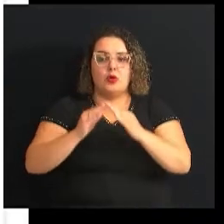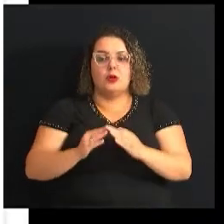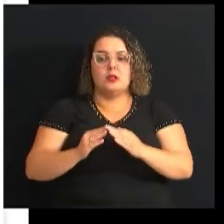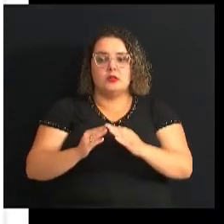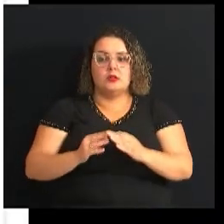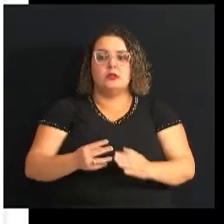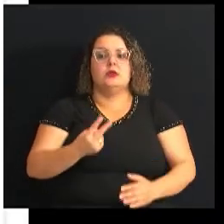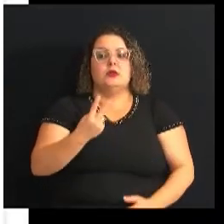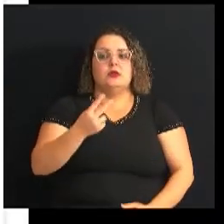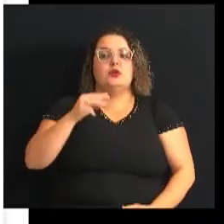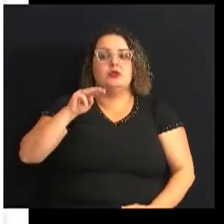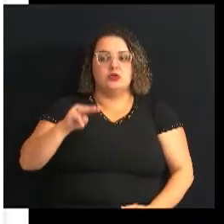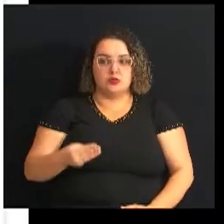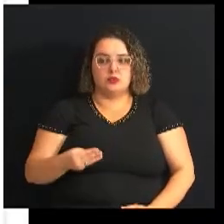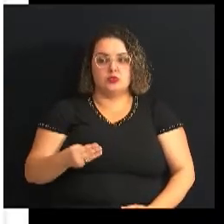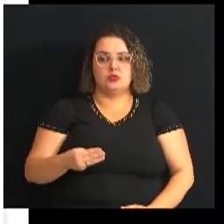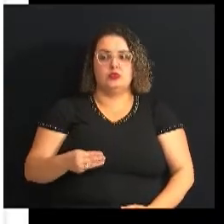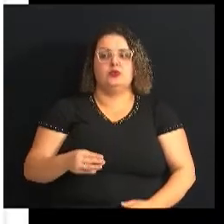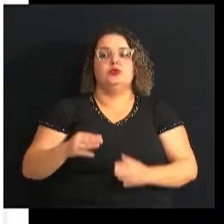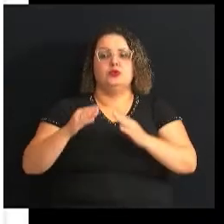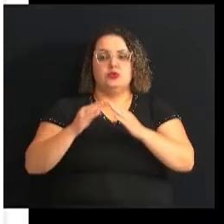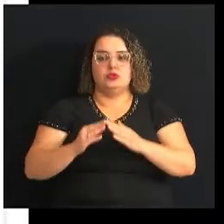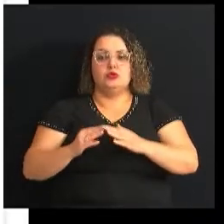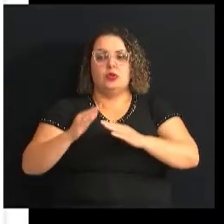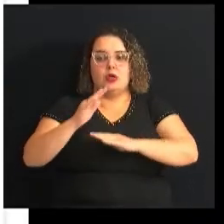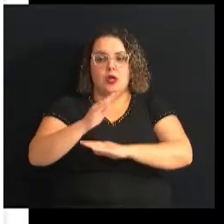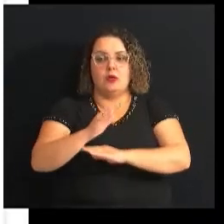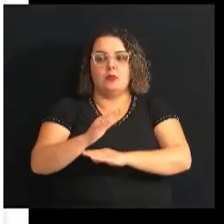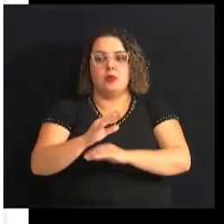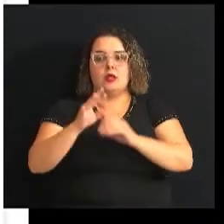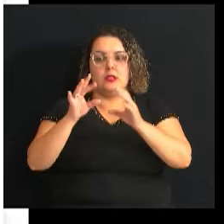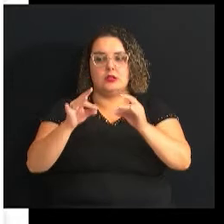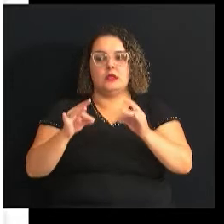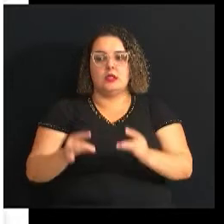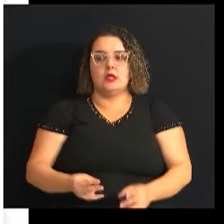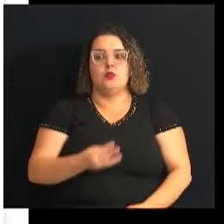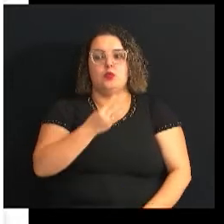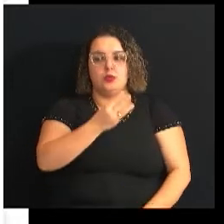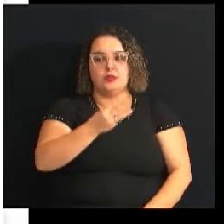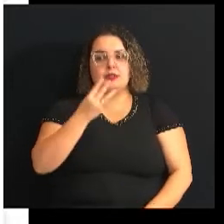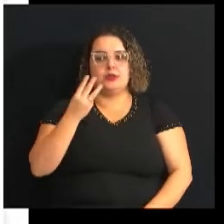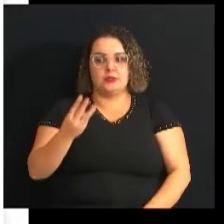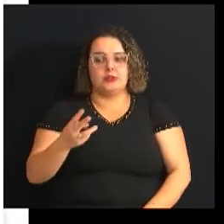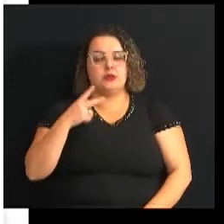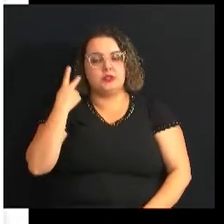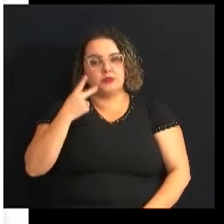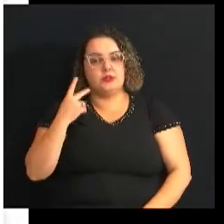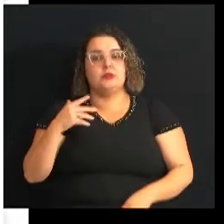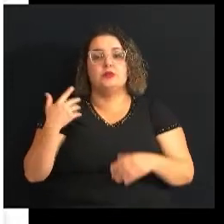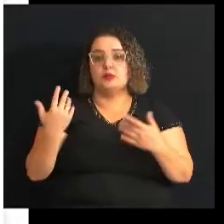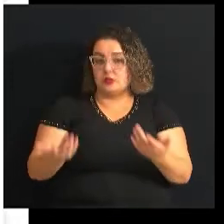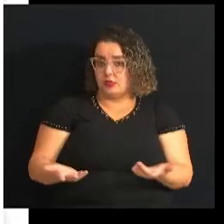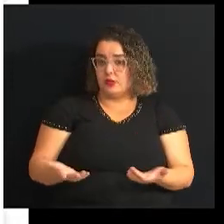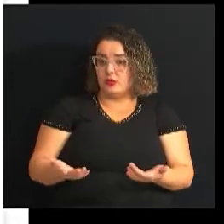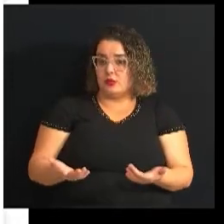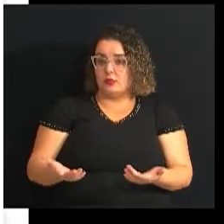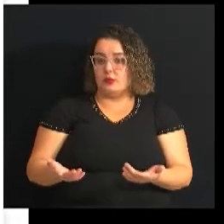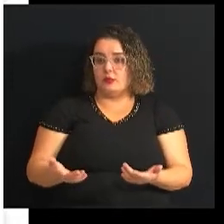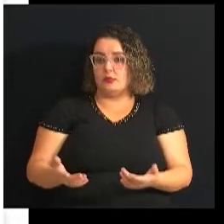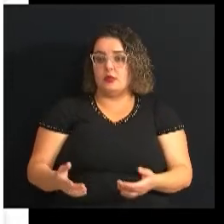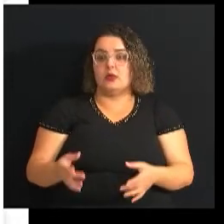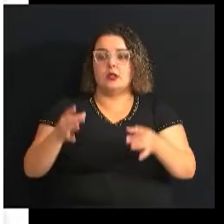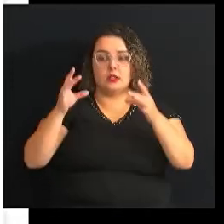2 milhões de habitantes, a Câmara será composta por 33 vereadores. Então, é por aí para que as